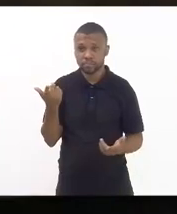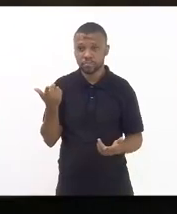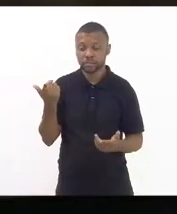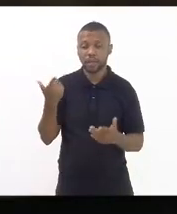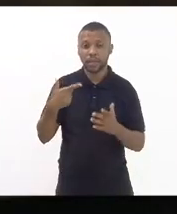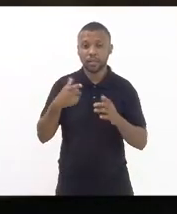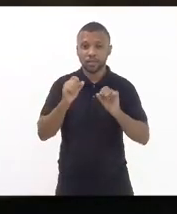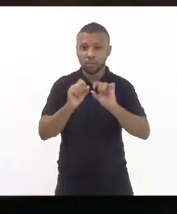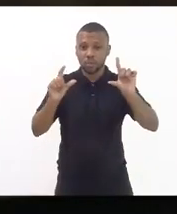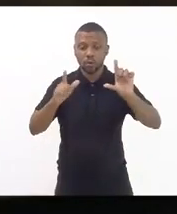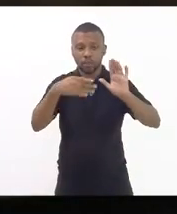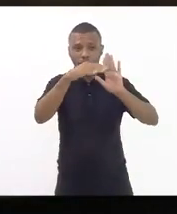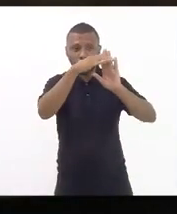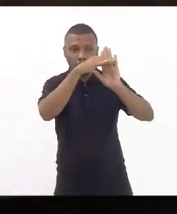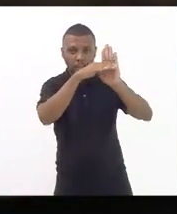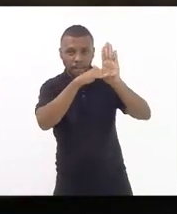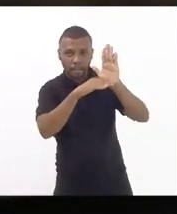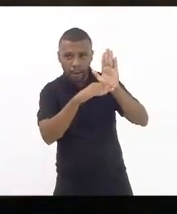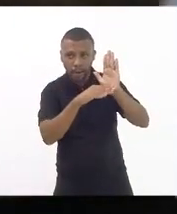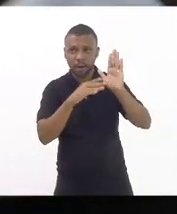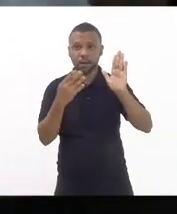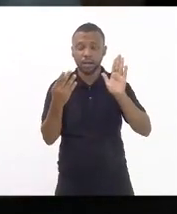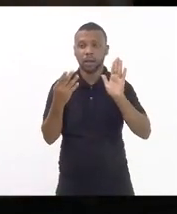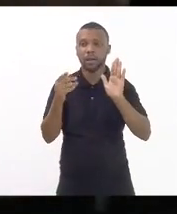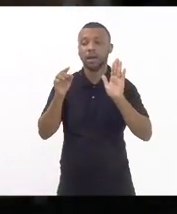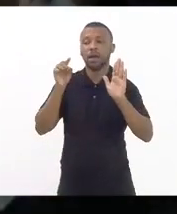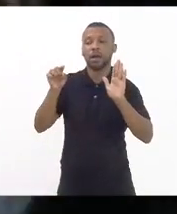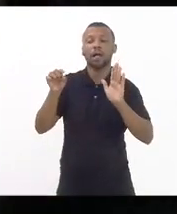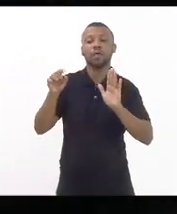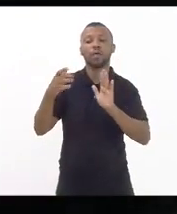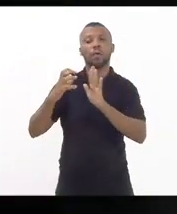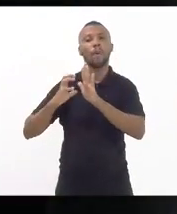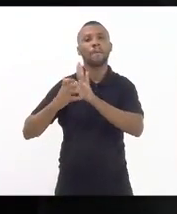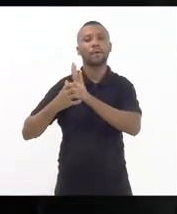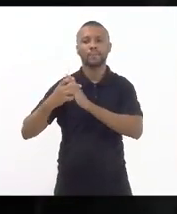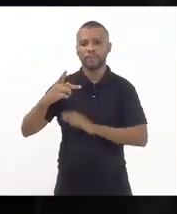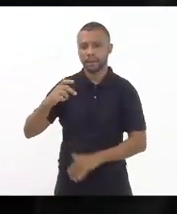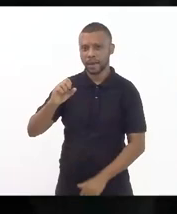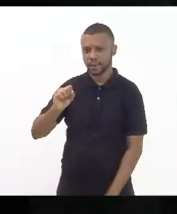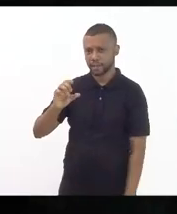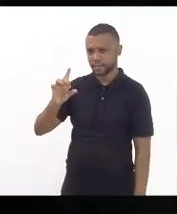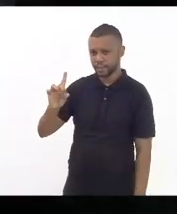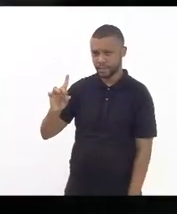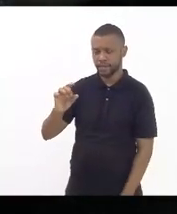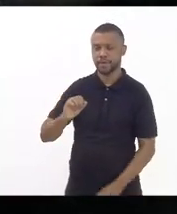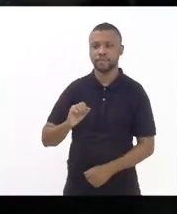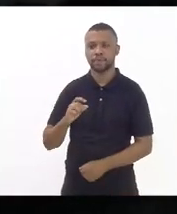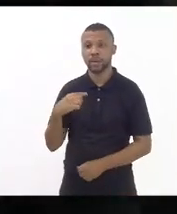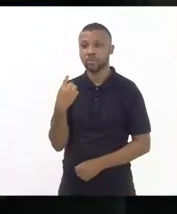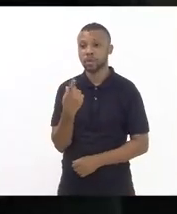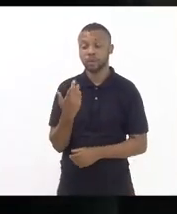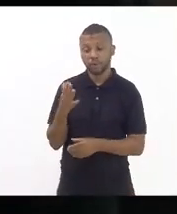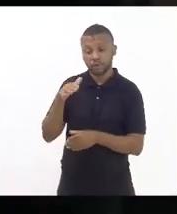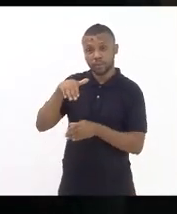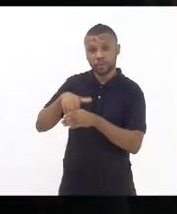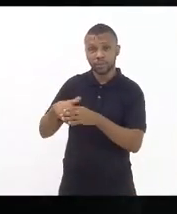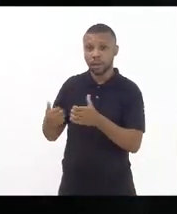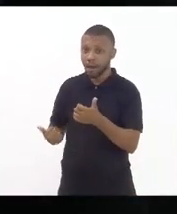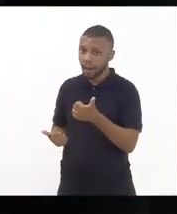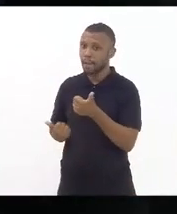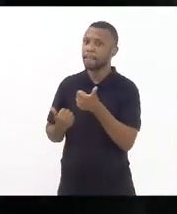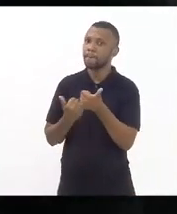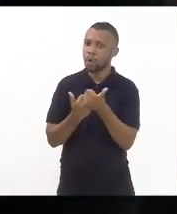a dissidência do PSD, nós estamos votando a favor da